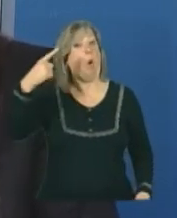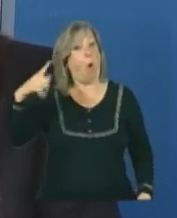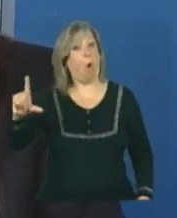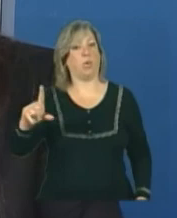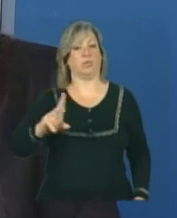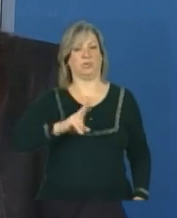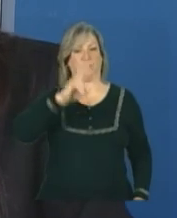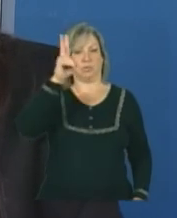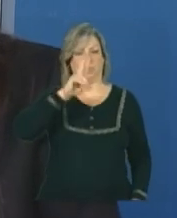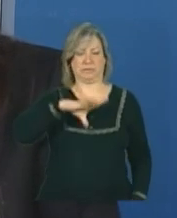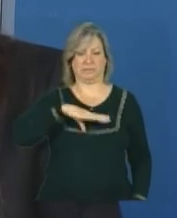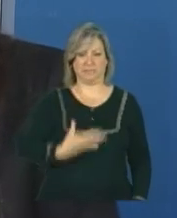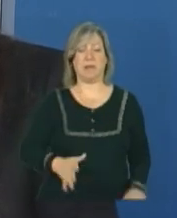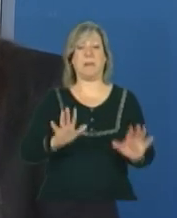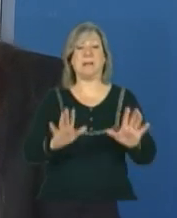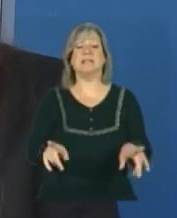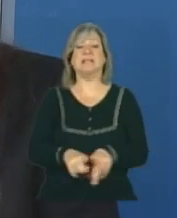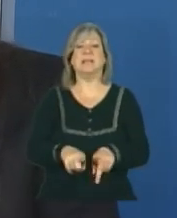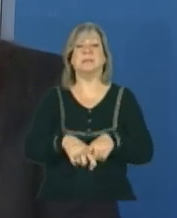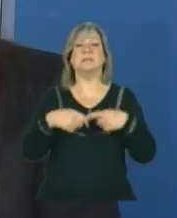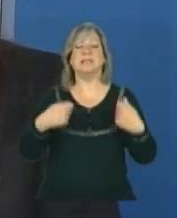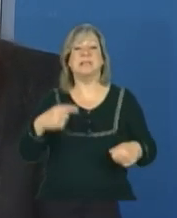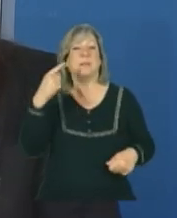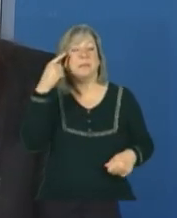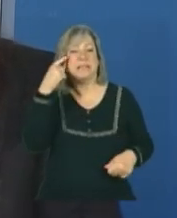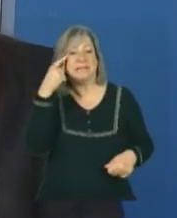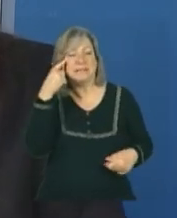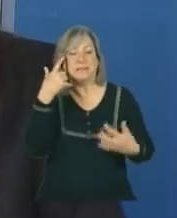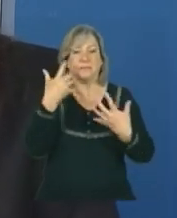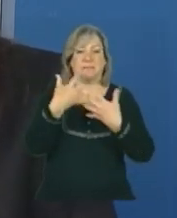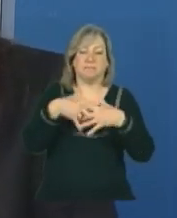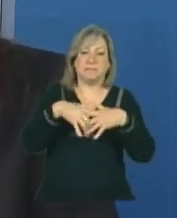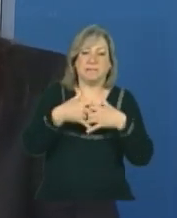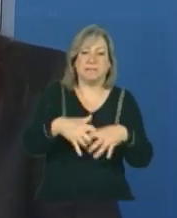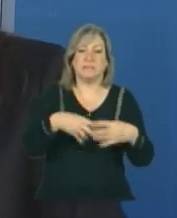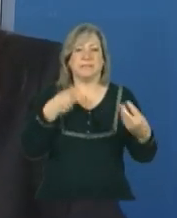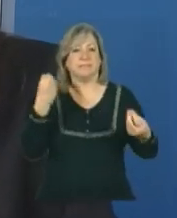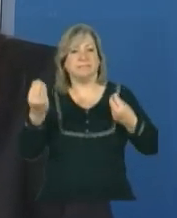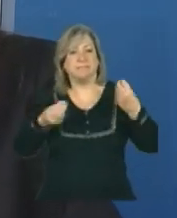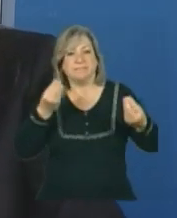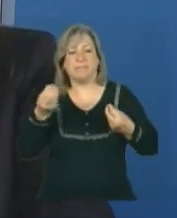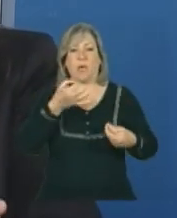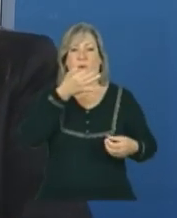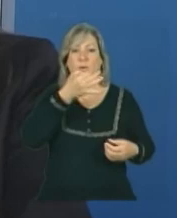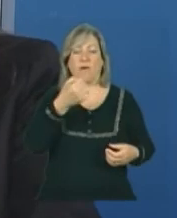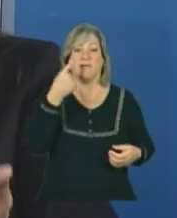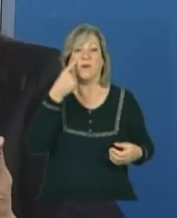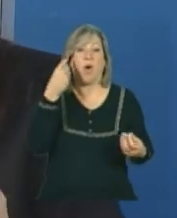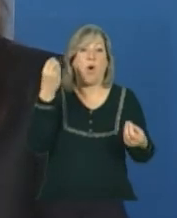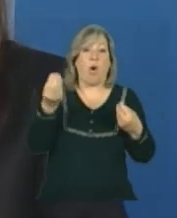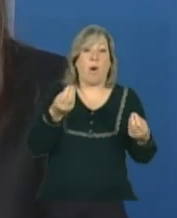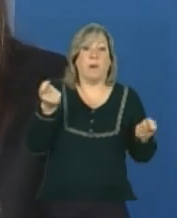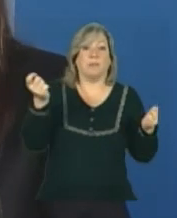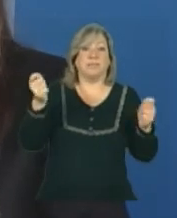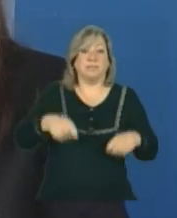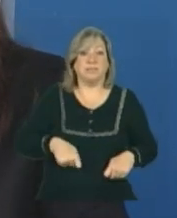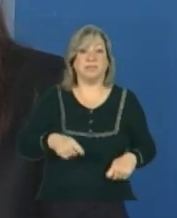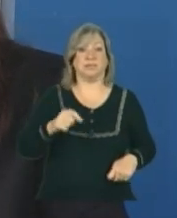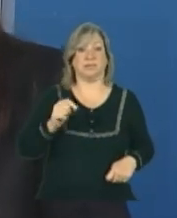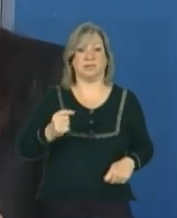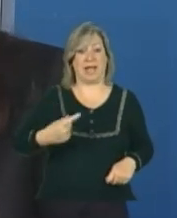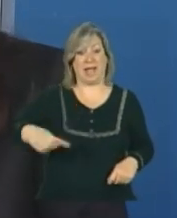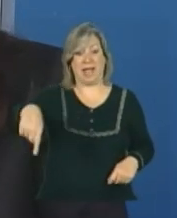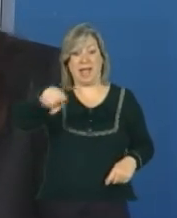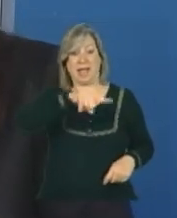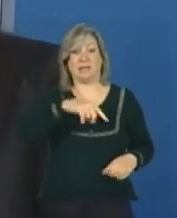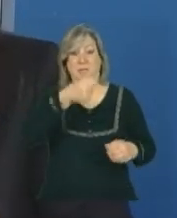mas que também tem que ser pensado e proposto na medida da capacidade de resposta desses municípios.